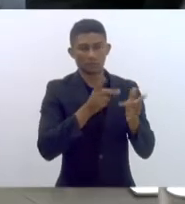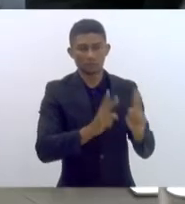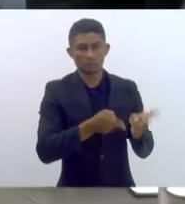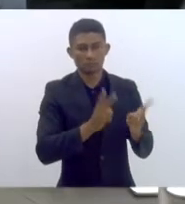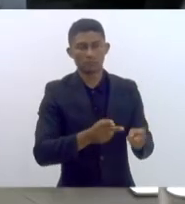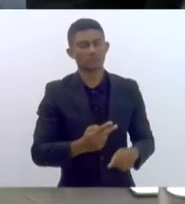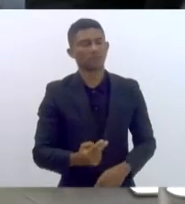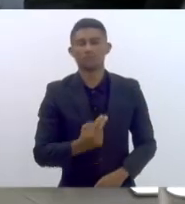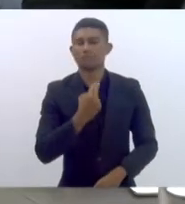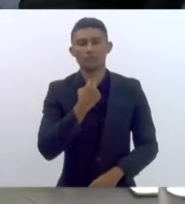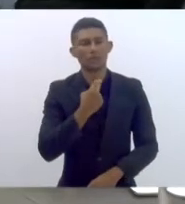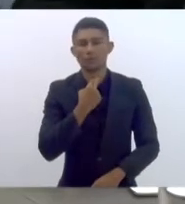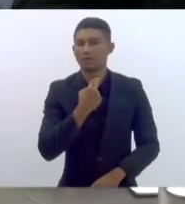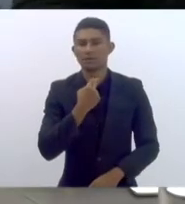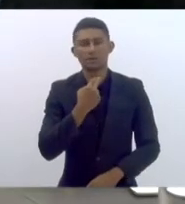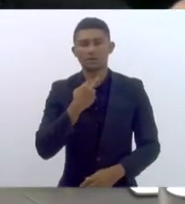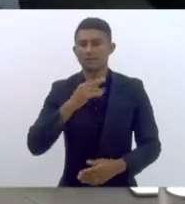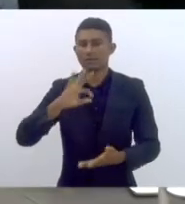Exato.